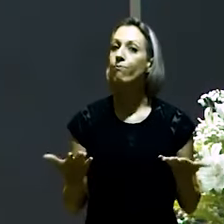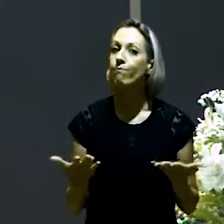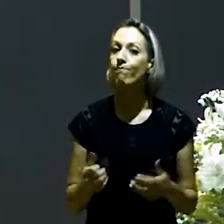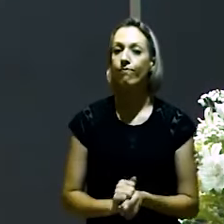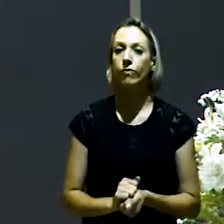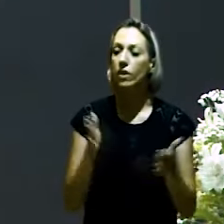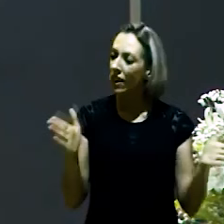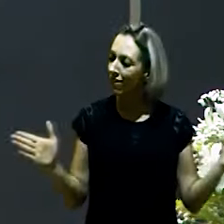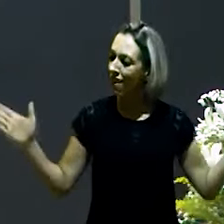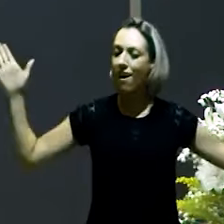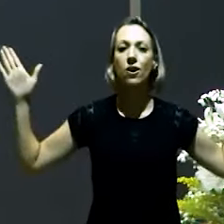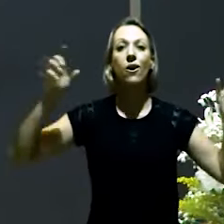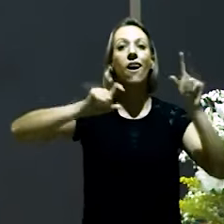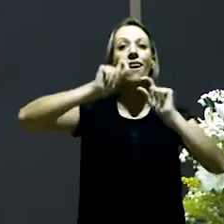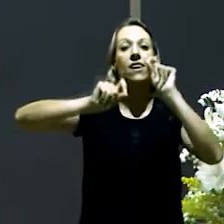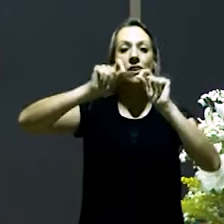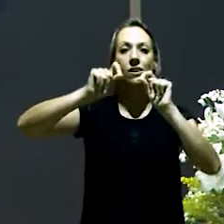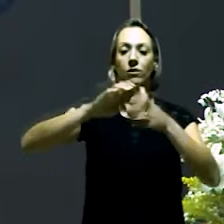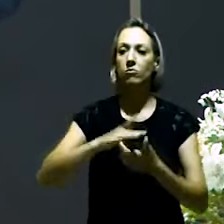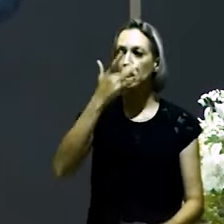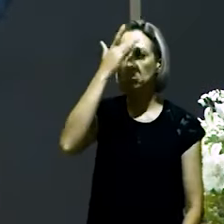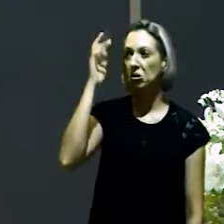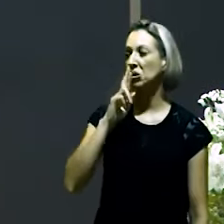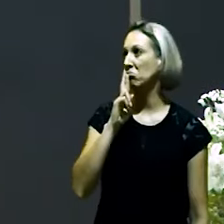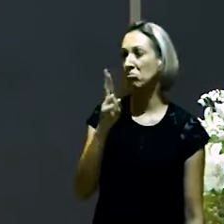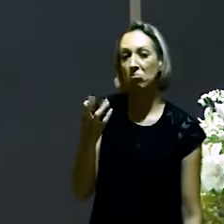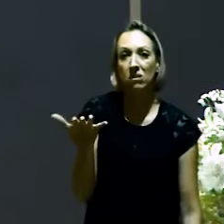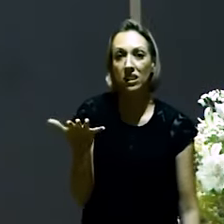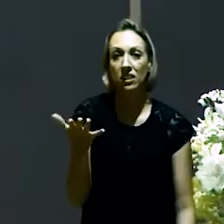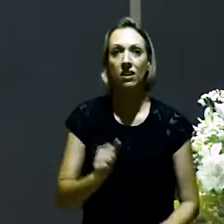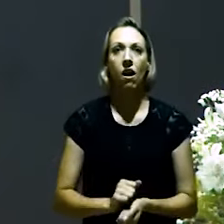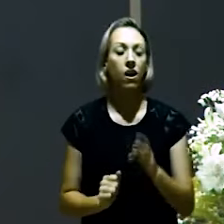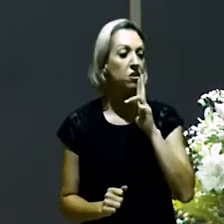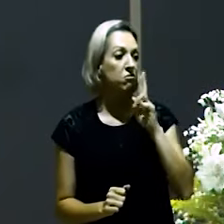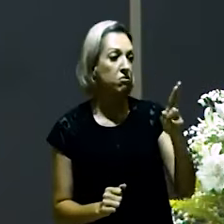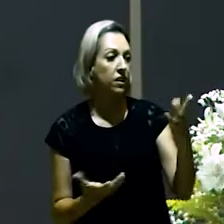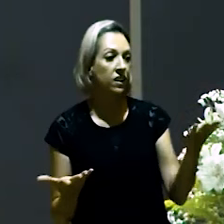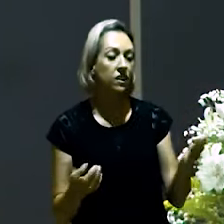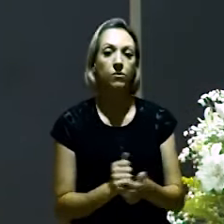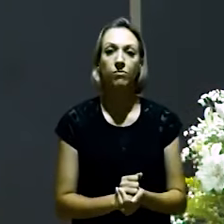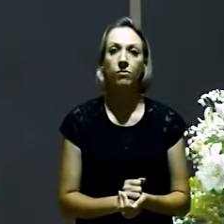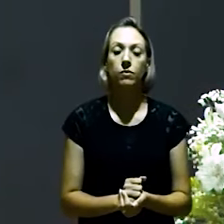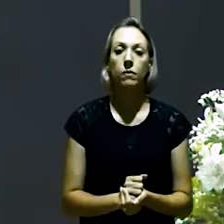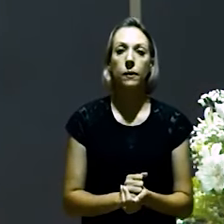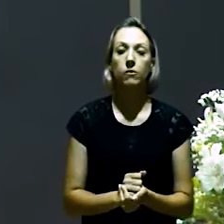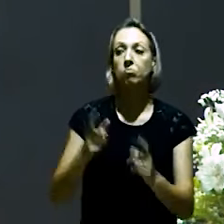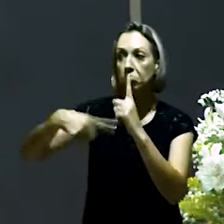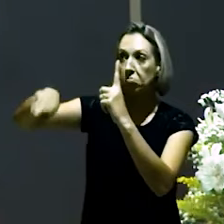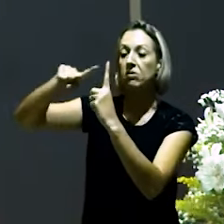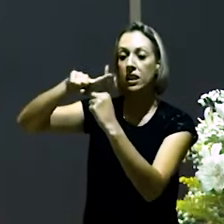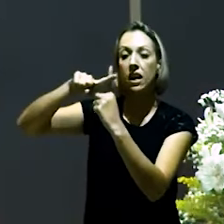tem da cruz, certamente a maioria das pessoas falará acerca da cruz como um ato de amor, e isso é uma